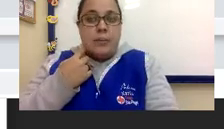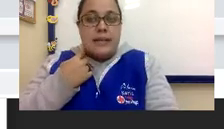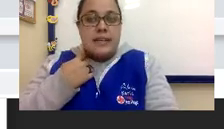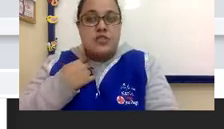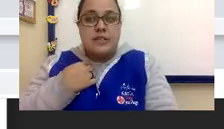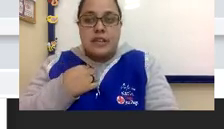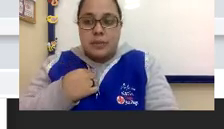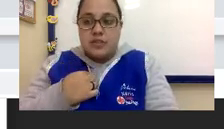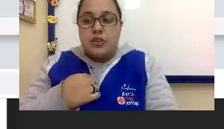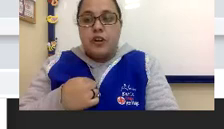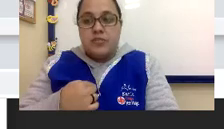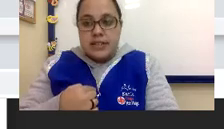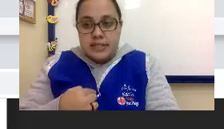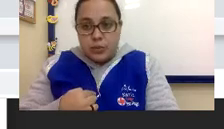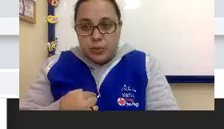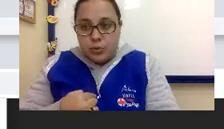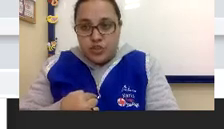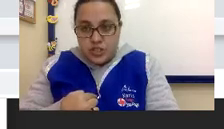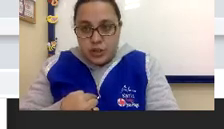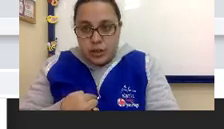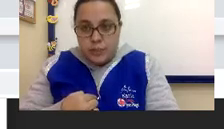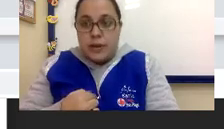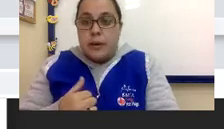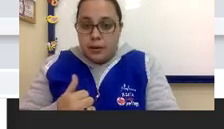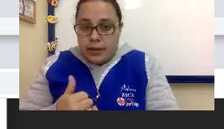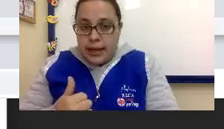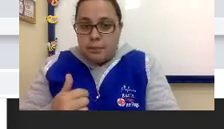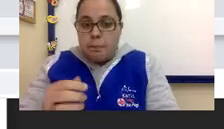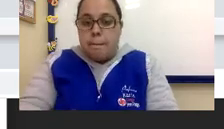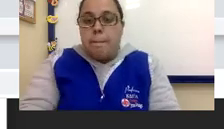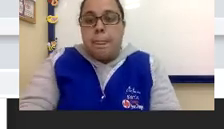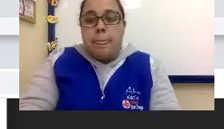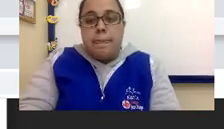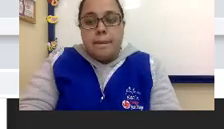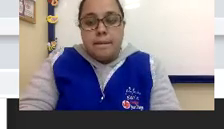tendo mais reações químicas conforme vai descendo para o tubo digestório. Ok?